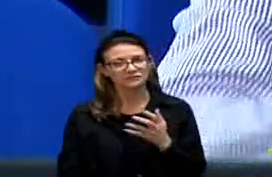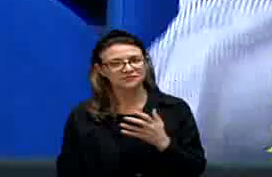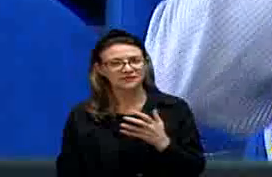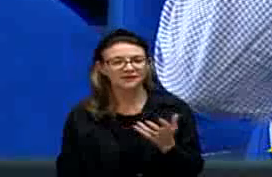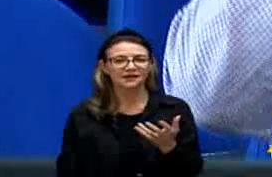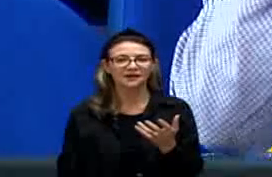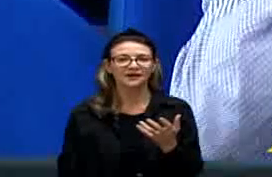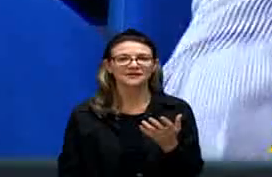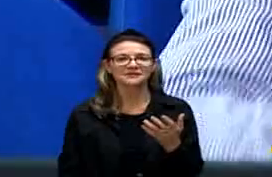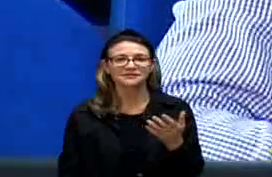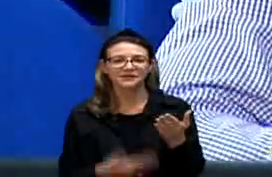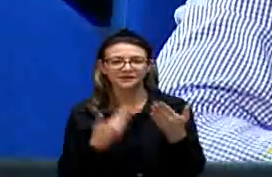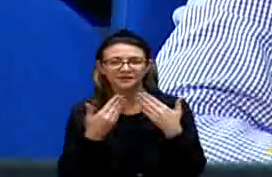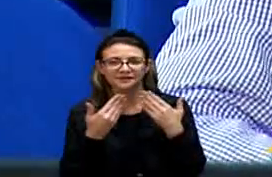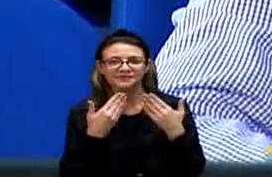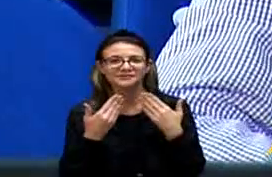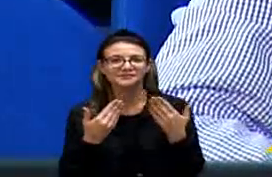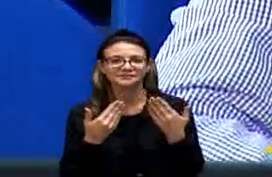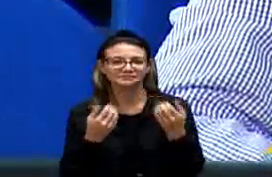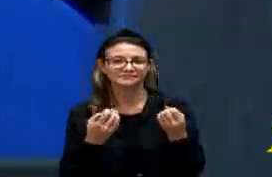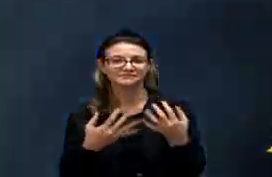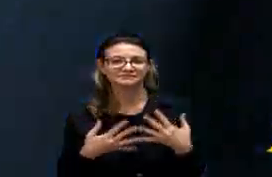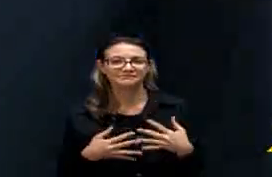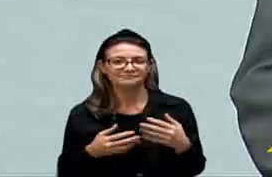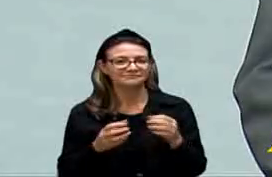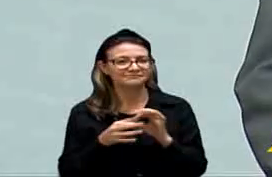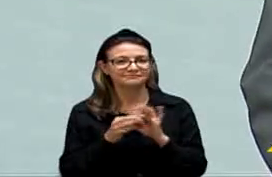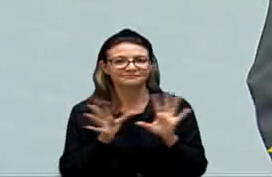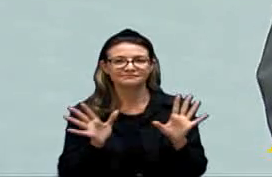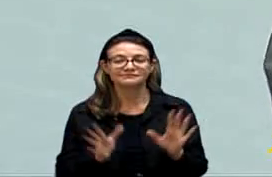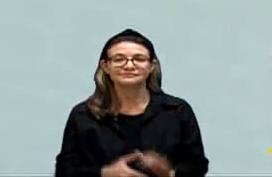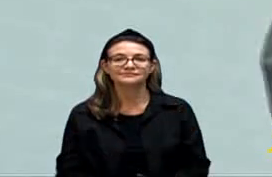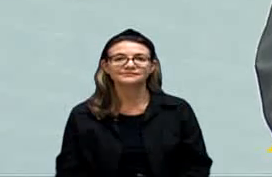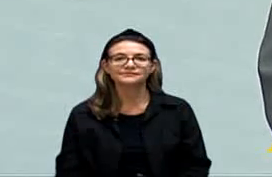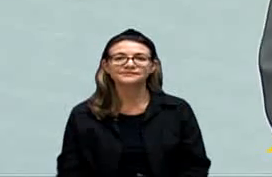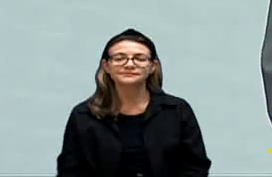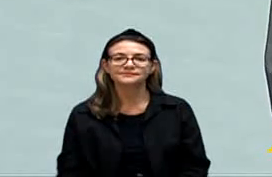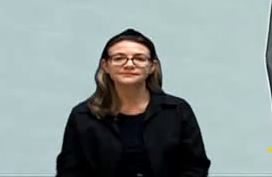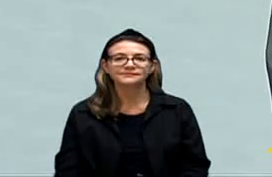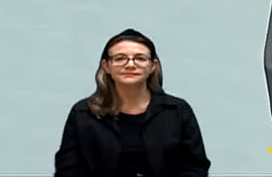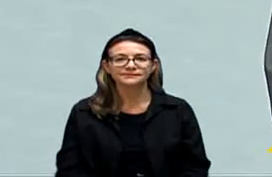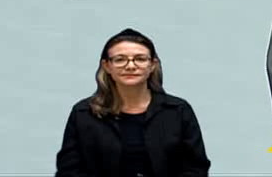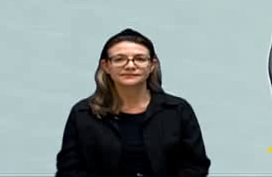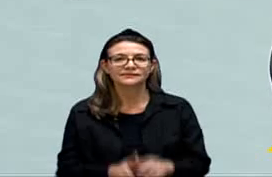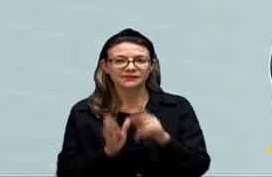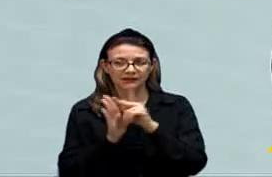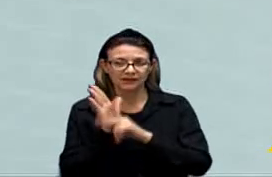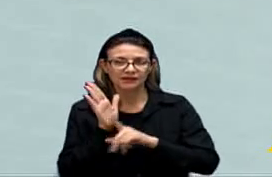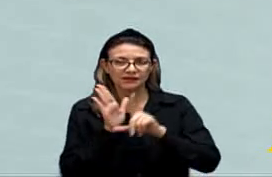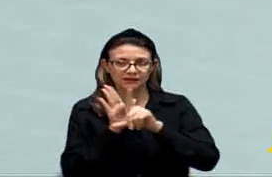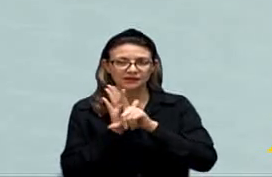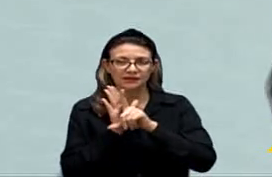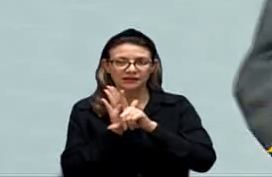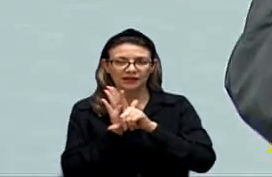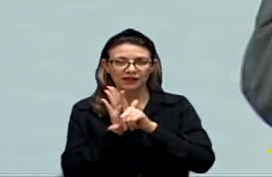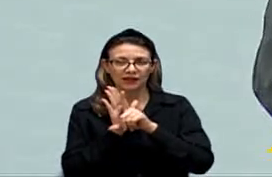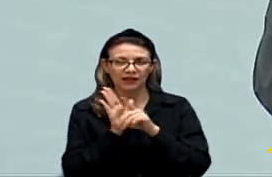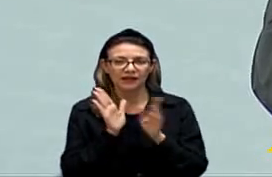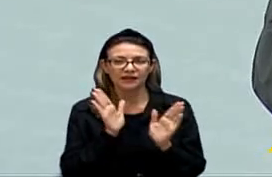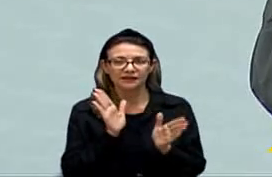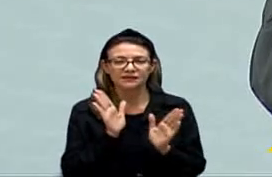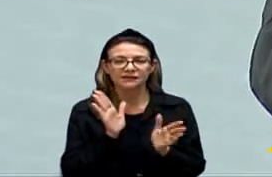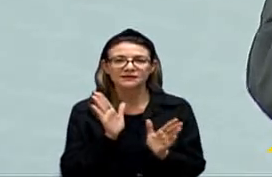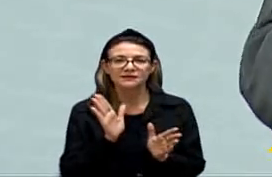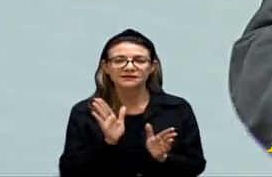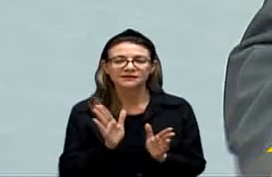aqui fica à vontade Senor pres palavra presente eh esse esse projeto de lei é um projeto que já foi